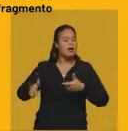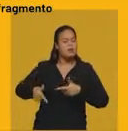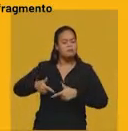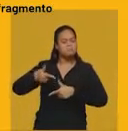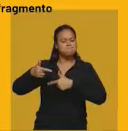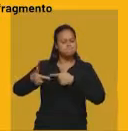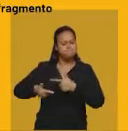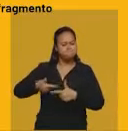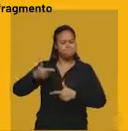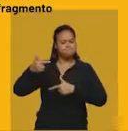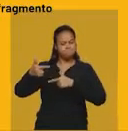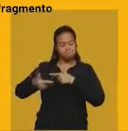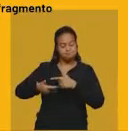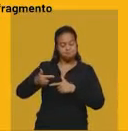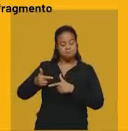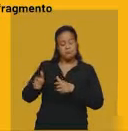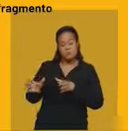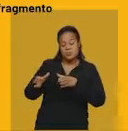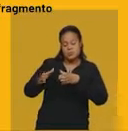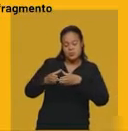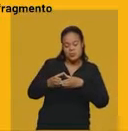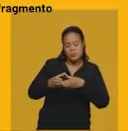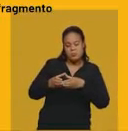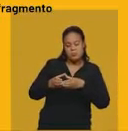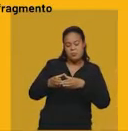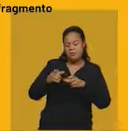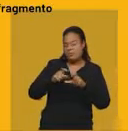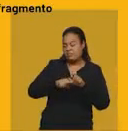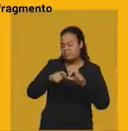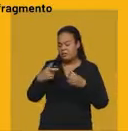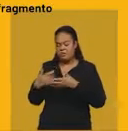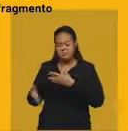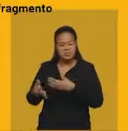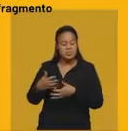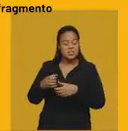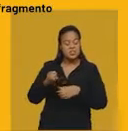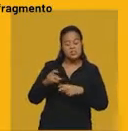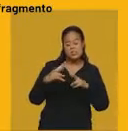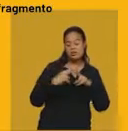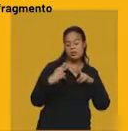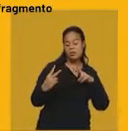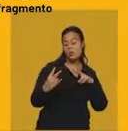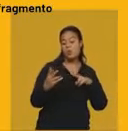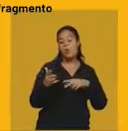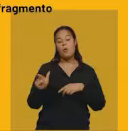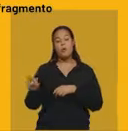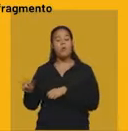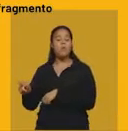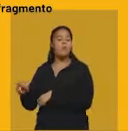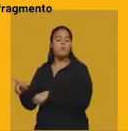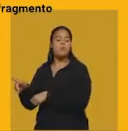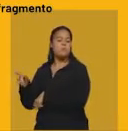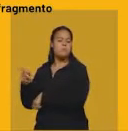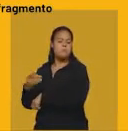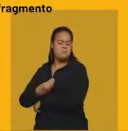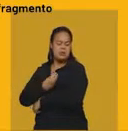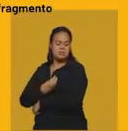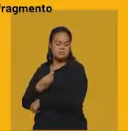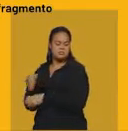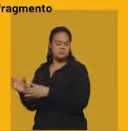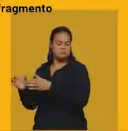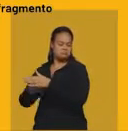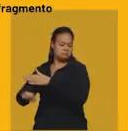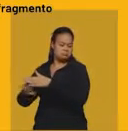equipe, independente de sua equipe ser remota ou não. O papel do narrador neste